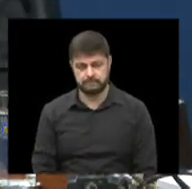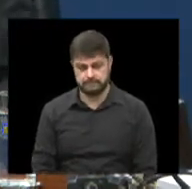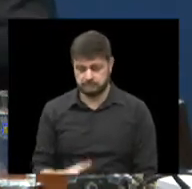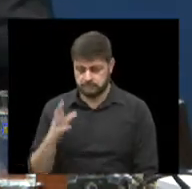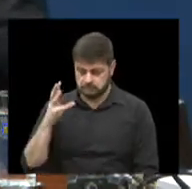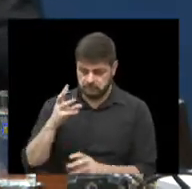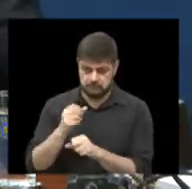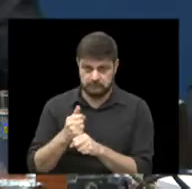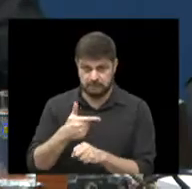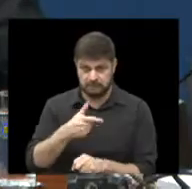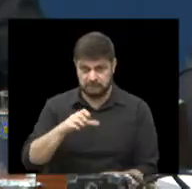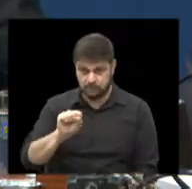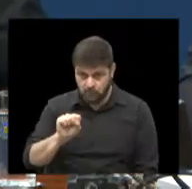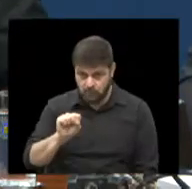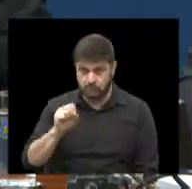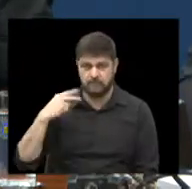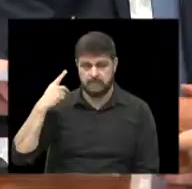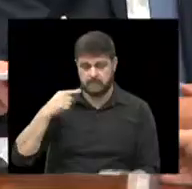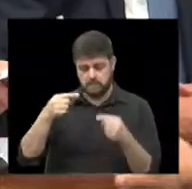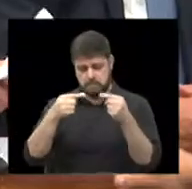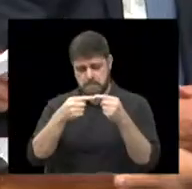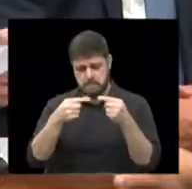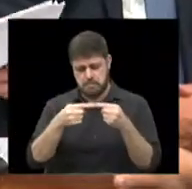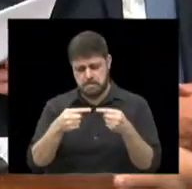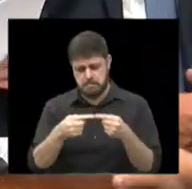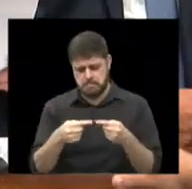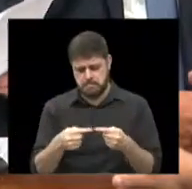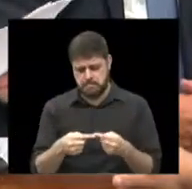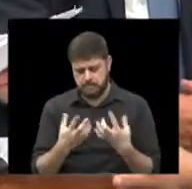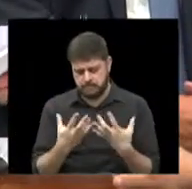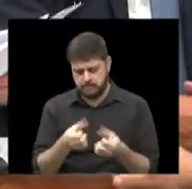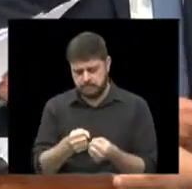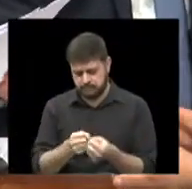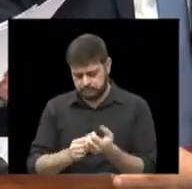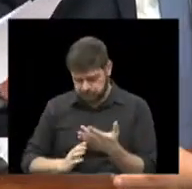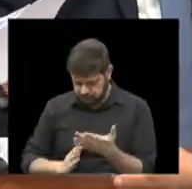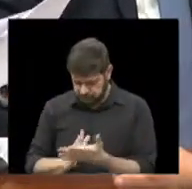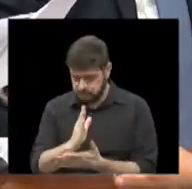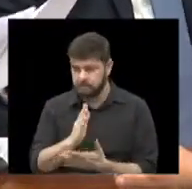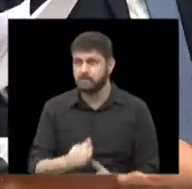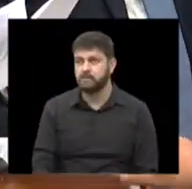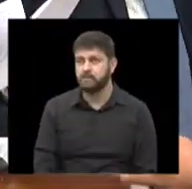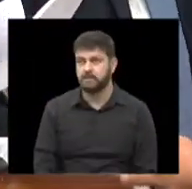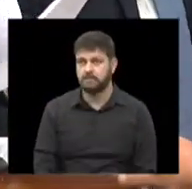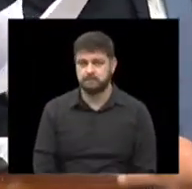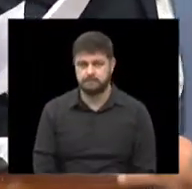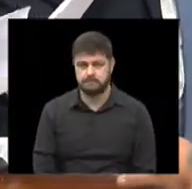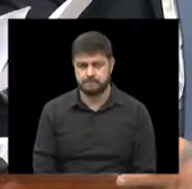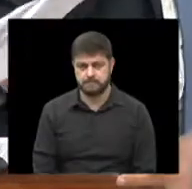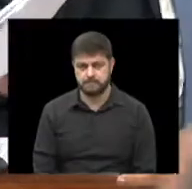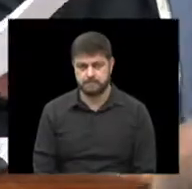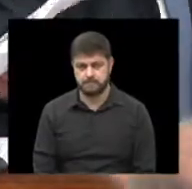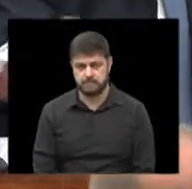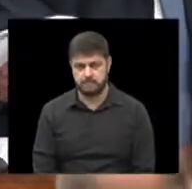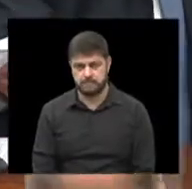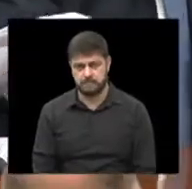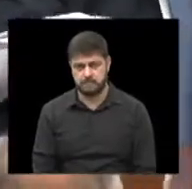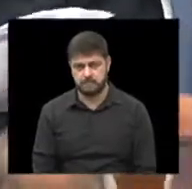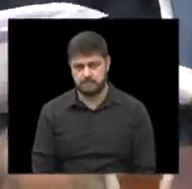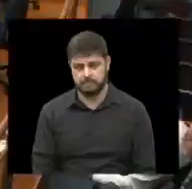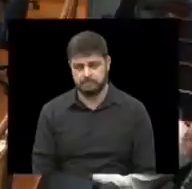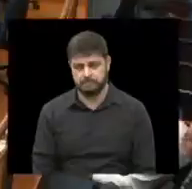Senhor presidente, 28 votos favoráveis. Com 28 vereadores votando favorável, a matéria está aprovada.